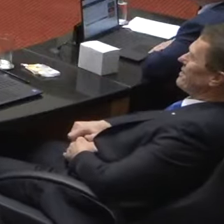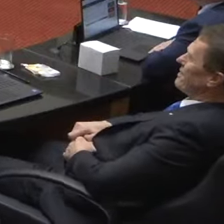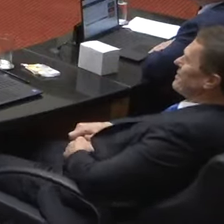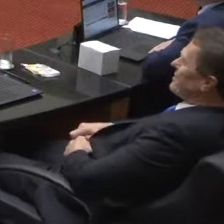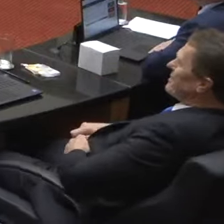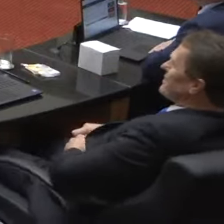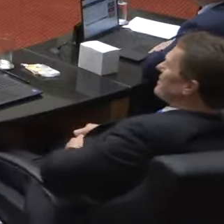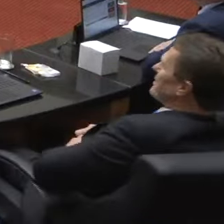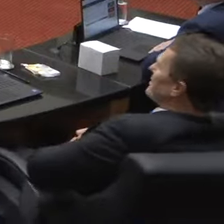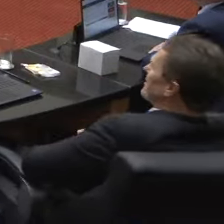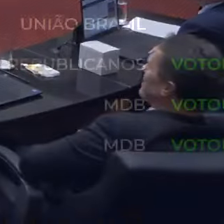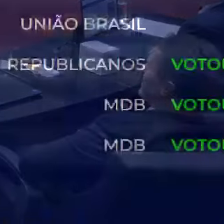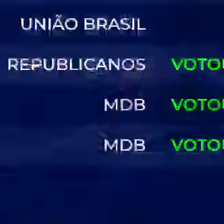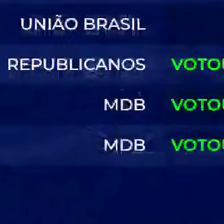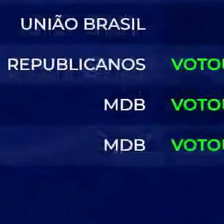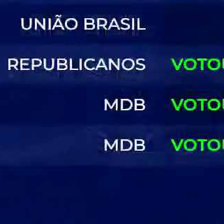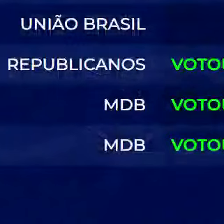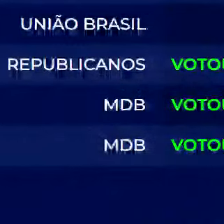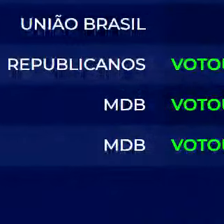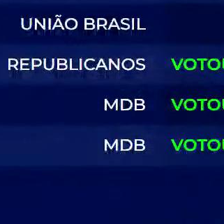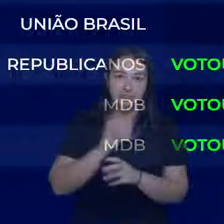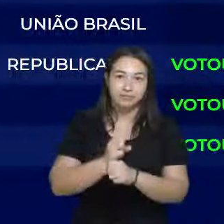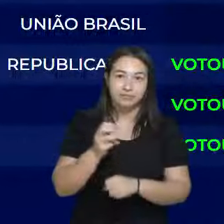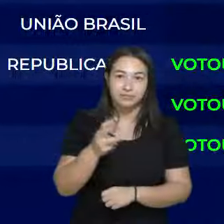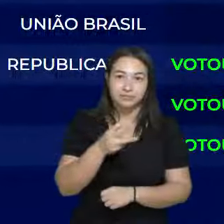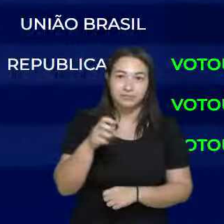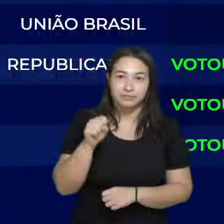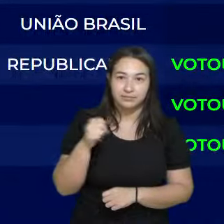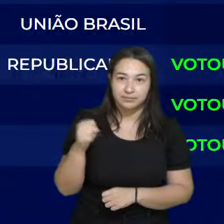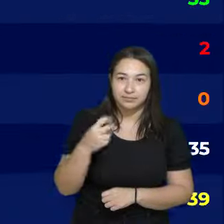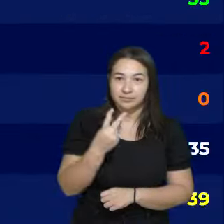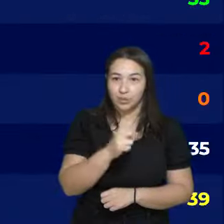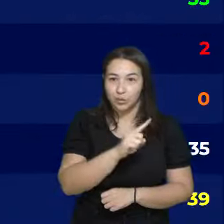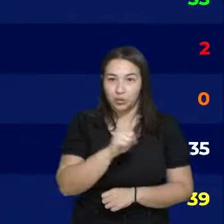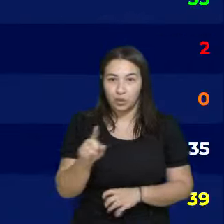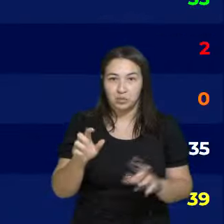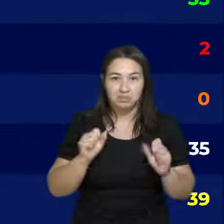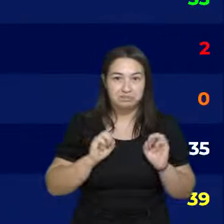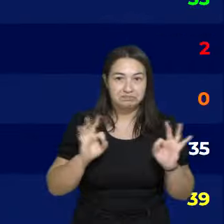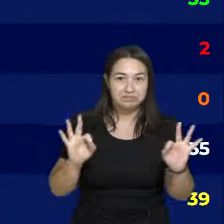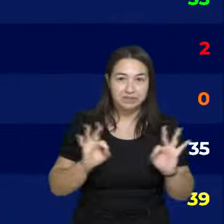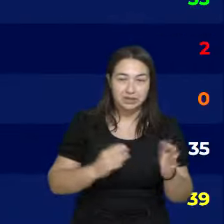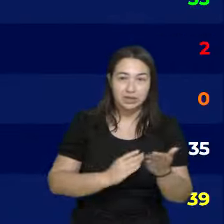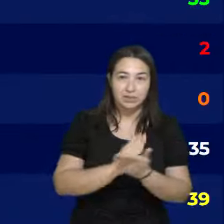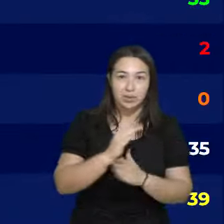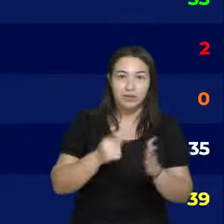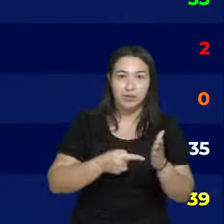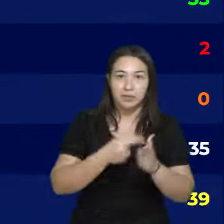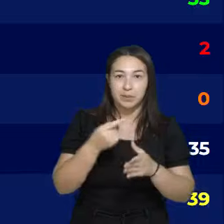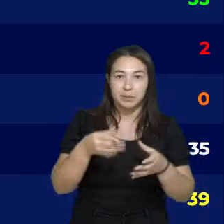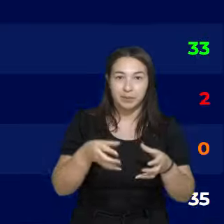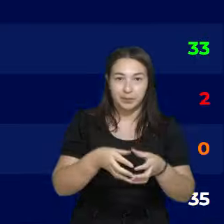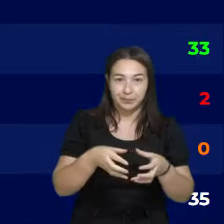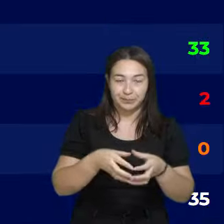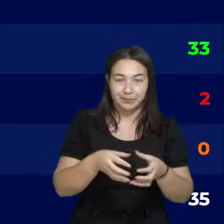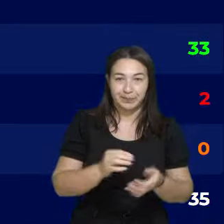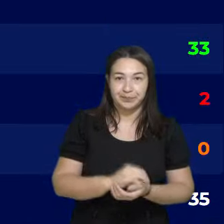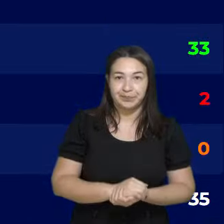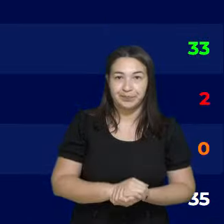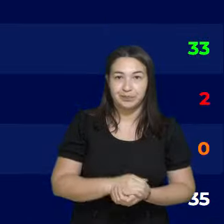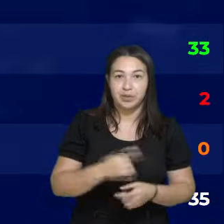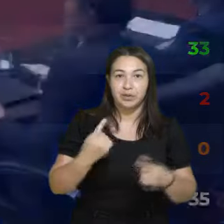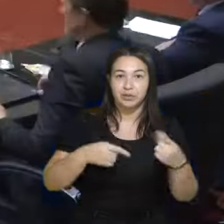Cerrada a votação, colho o resultado, 33 votos sim, 2 votos não, nenhuma abstenção, está aprovado em primeiro turno. Discussão e votação em primeiro